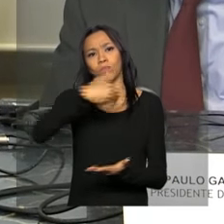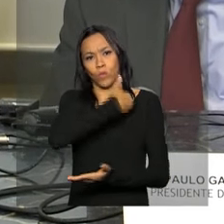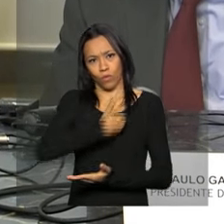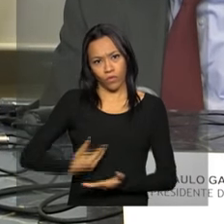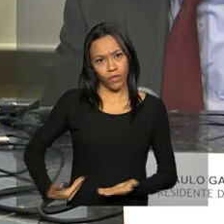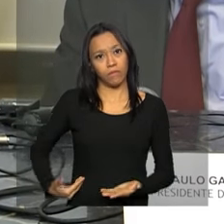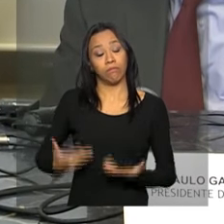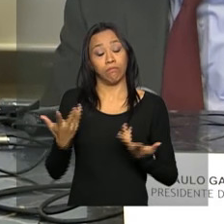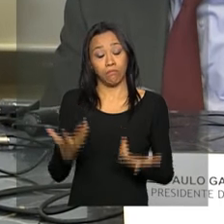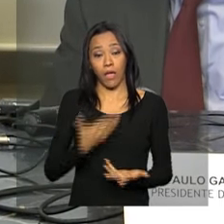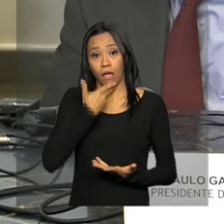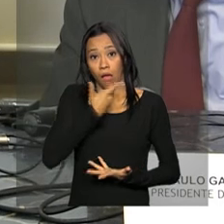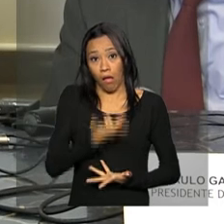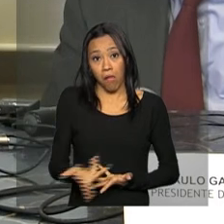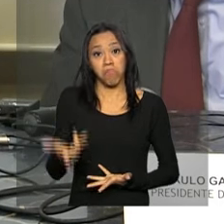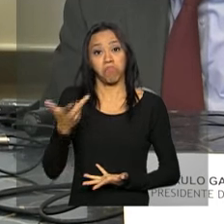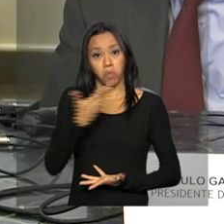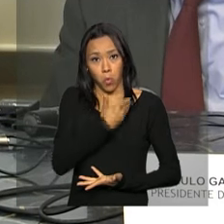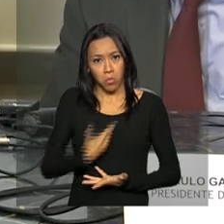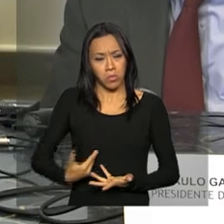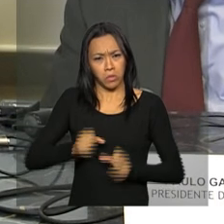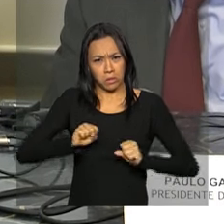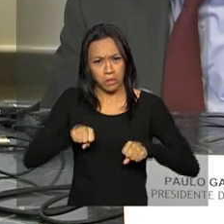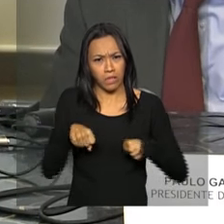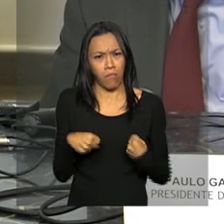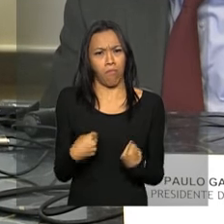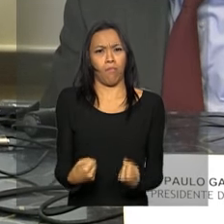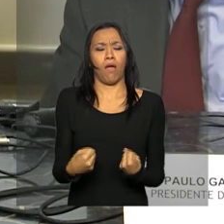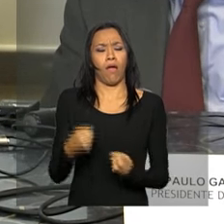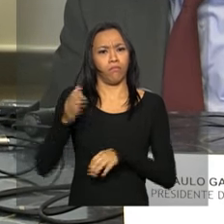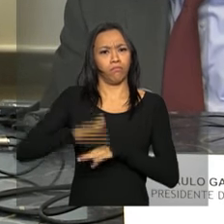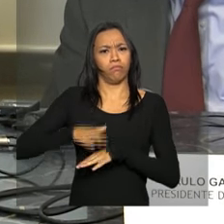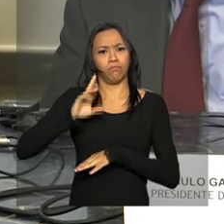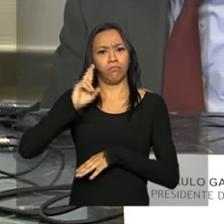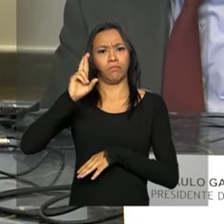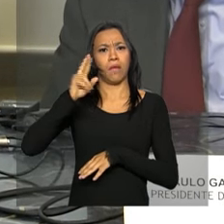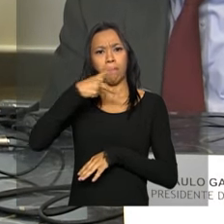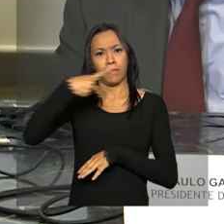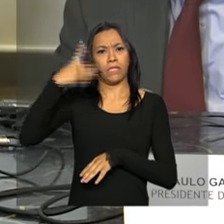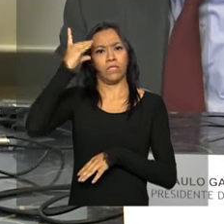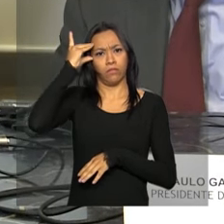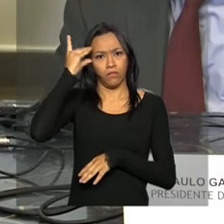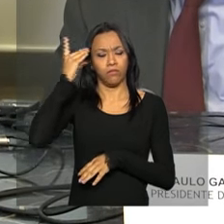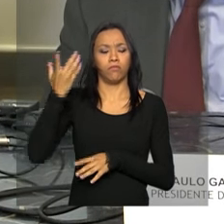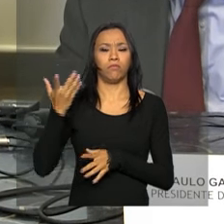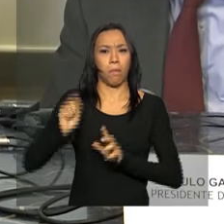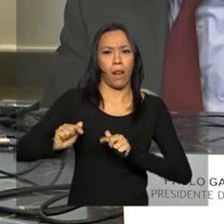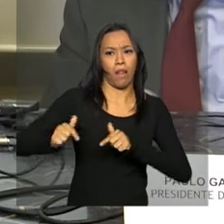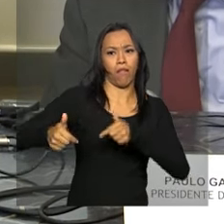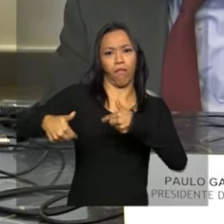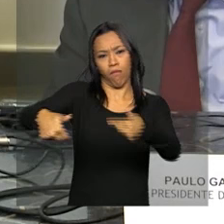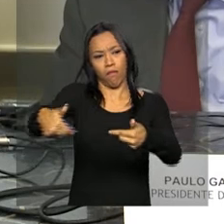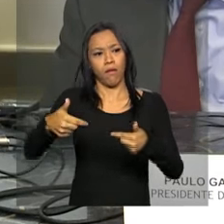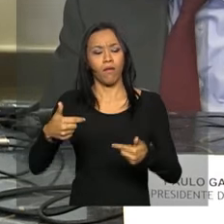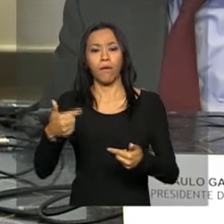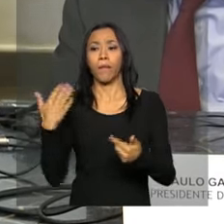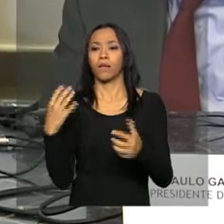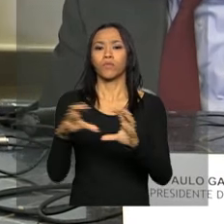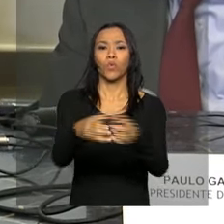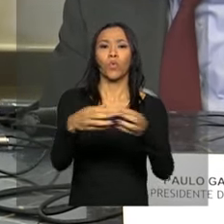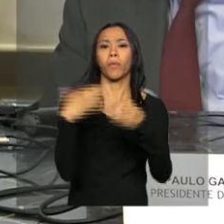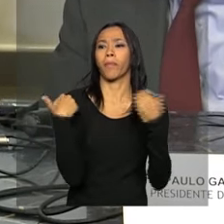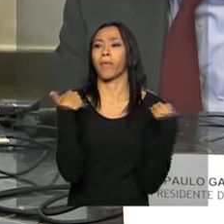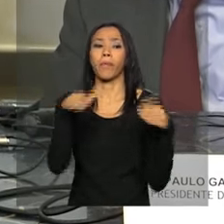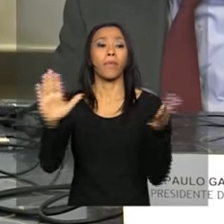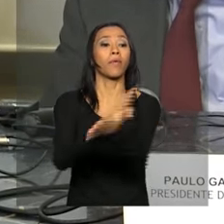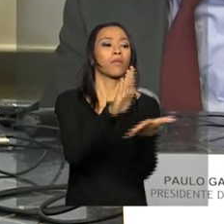É realmente algo impressionante. O compromisso e o empenho liderado pela própria presidenta, ela mesma, liderando os esforços para mobilizar toda a